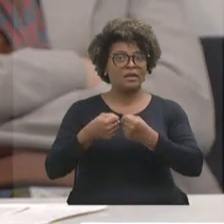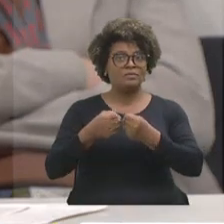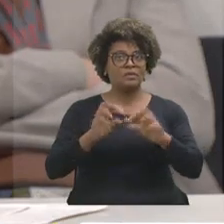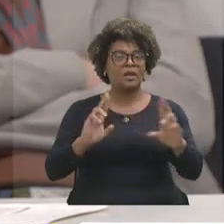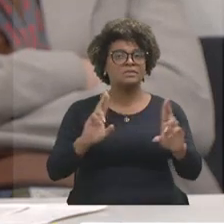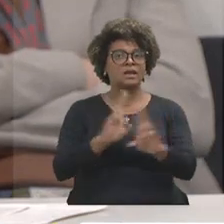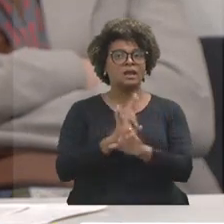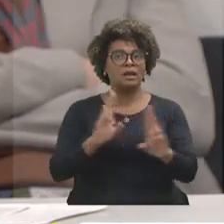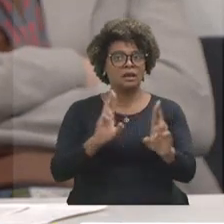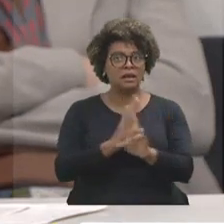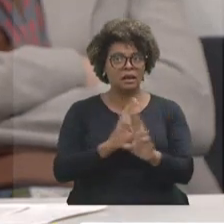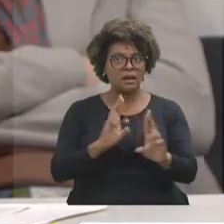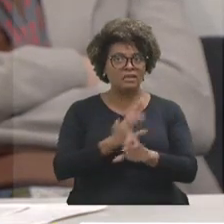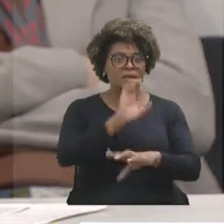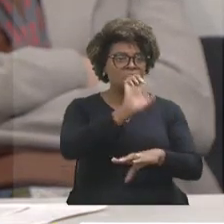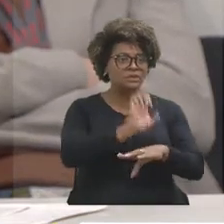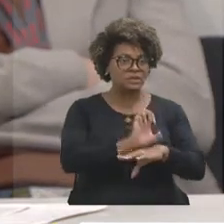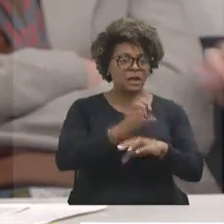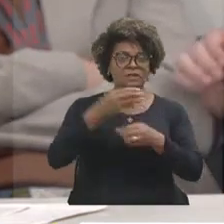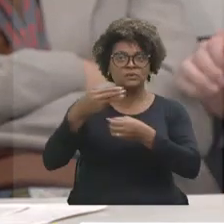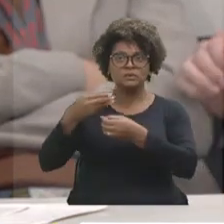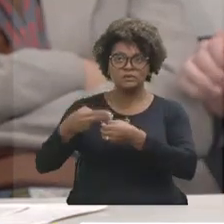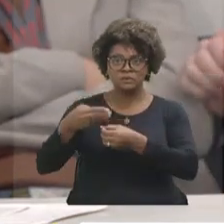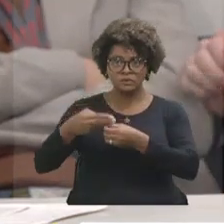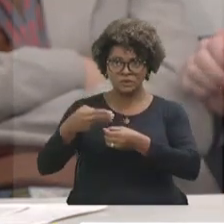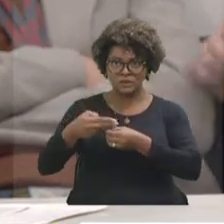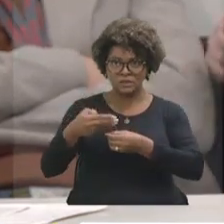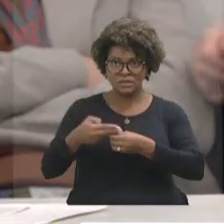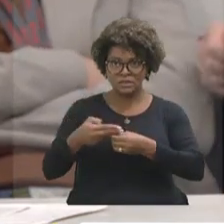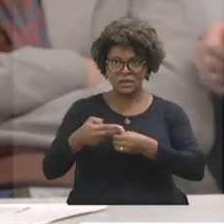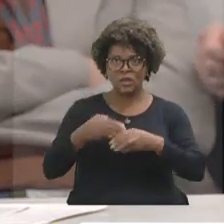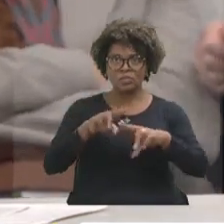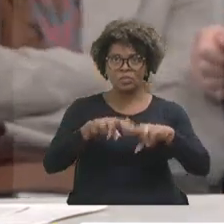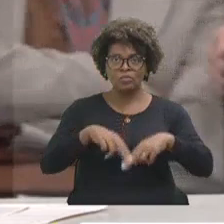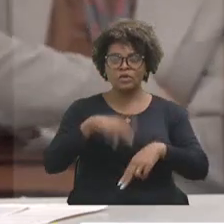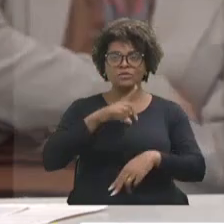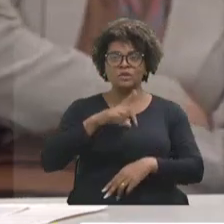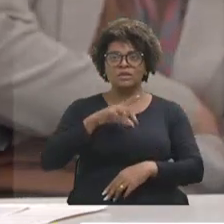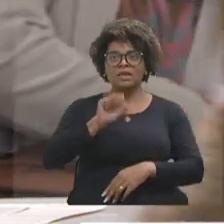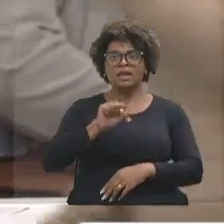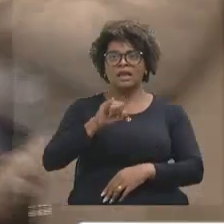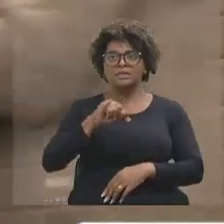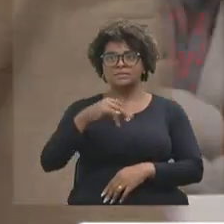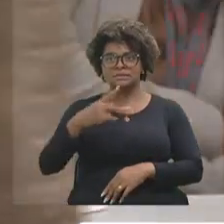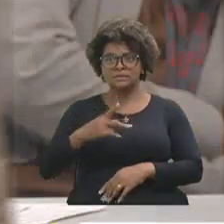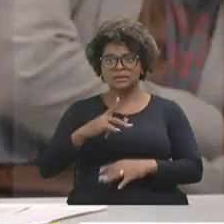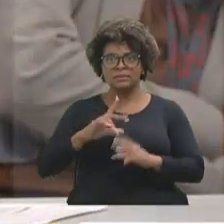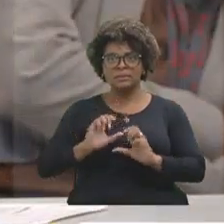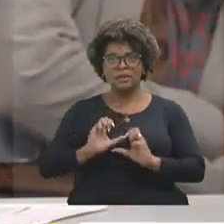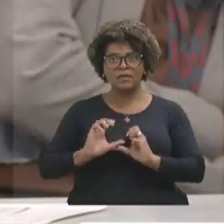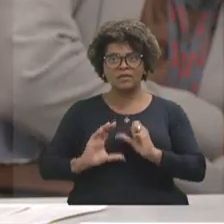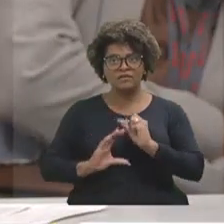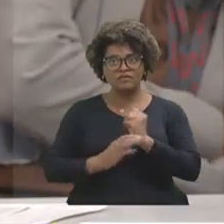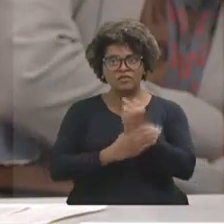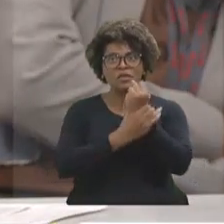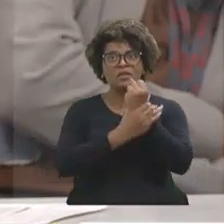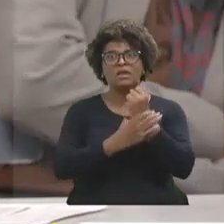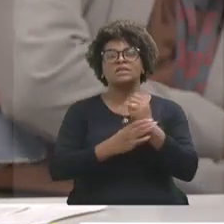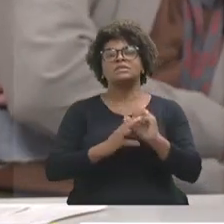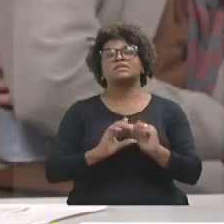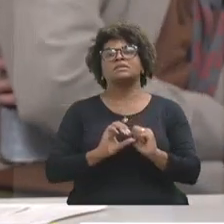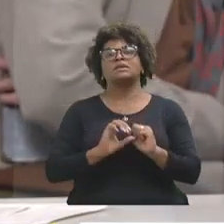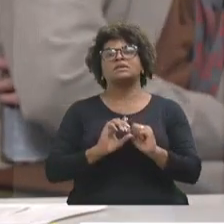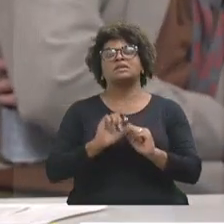relação entre estados e municípios não é à toa que nós temos a cibi fortalecida é especialmente Quando eu fui para